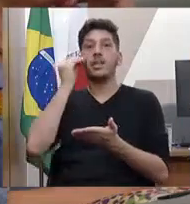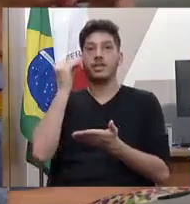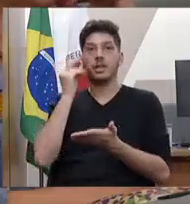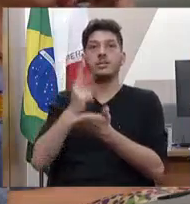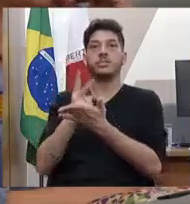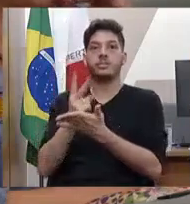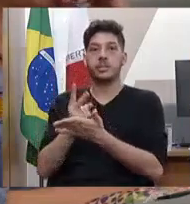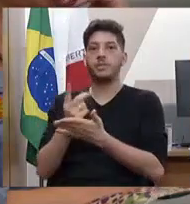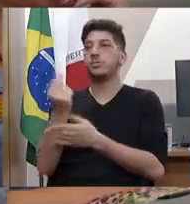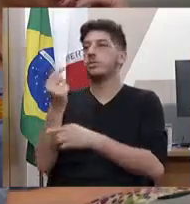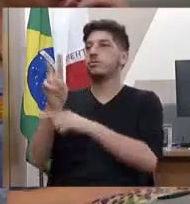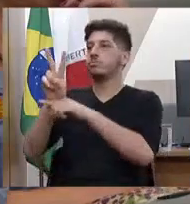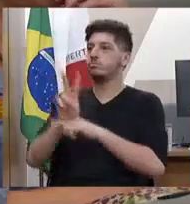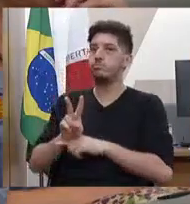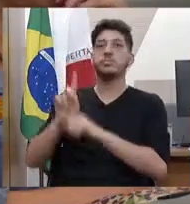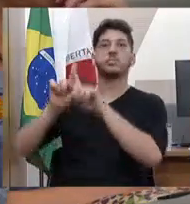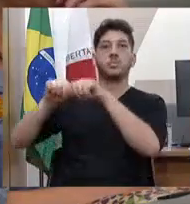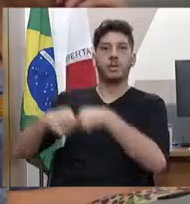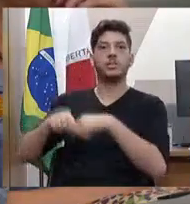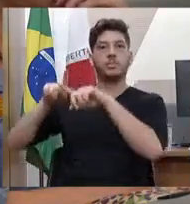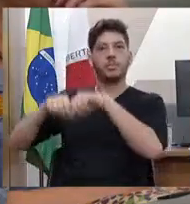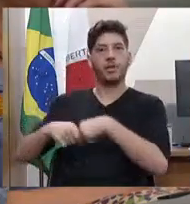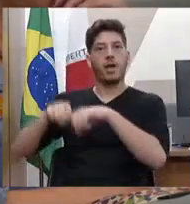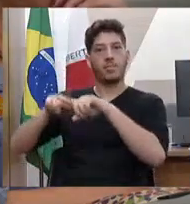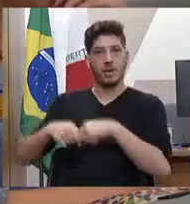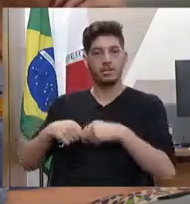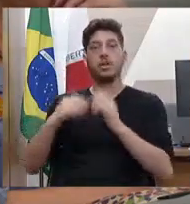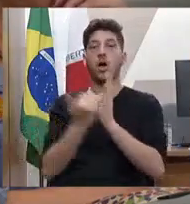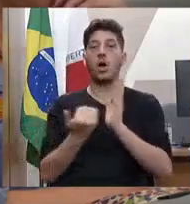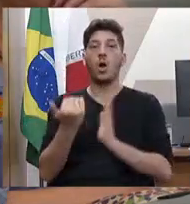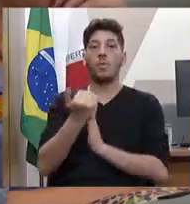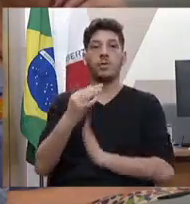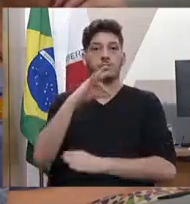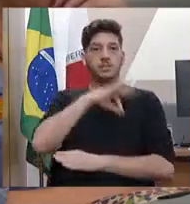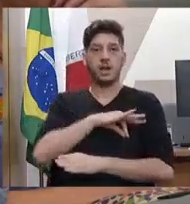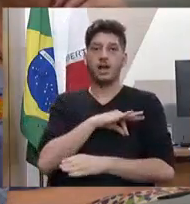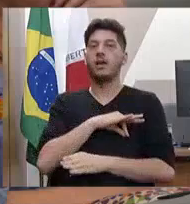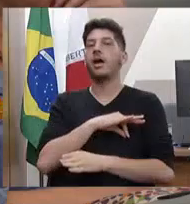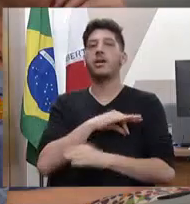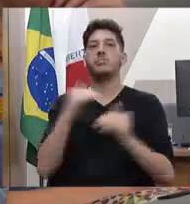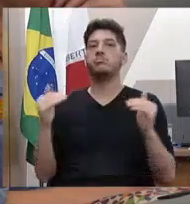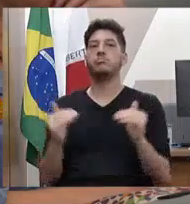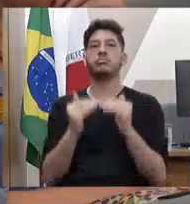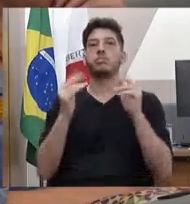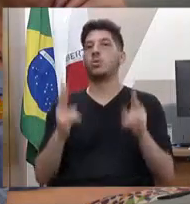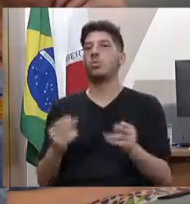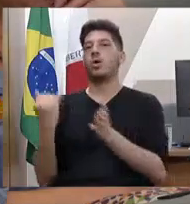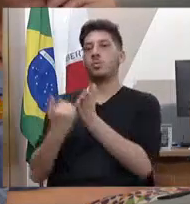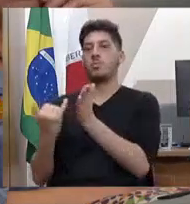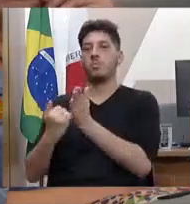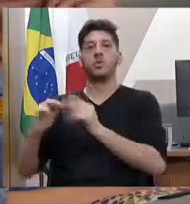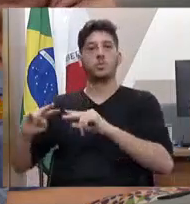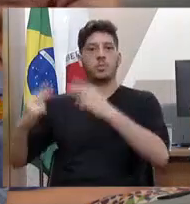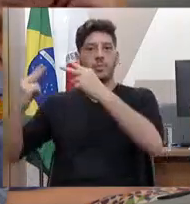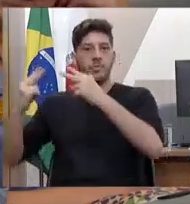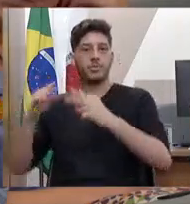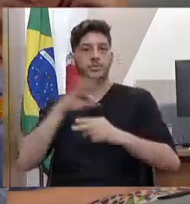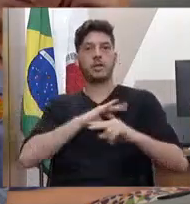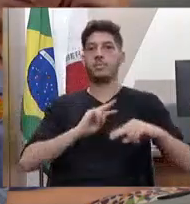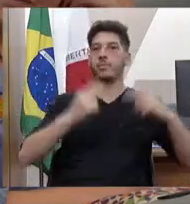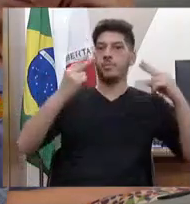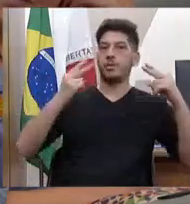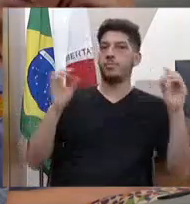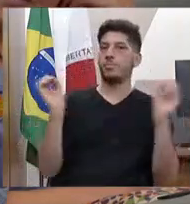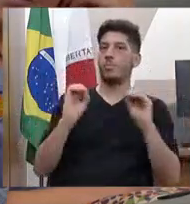em Betim para o servidores não tem acontecido de acordo com a inflação então assim as categorias tem adoecido muito física